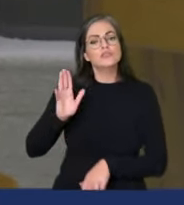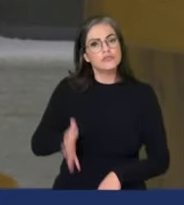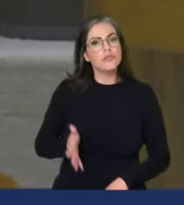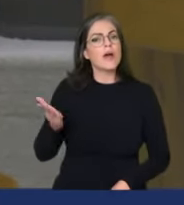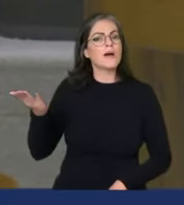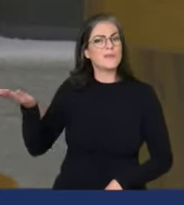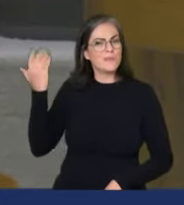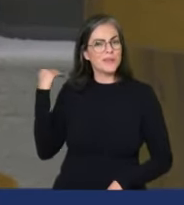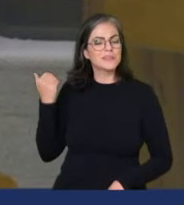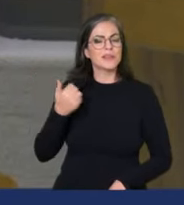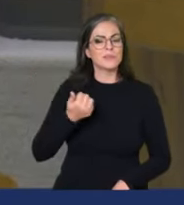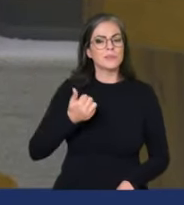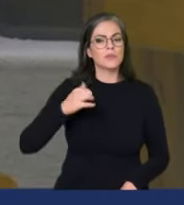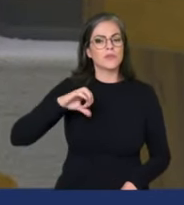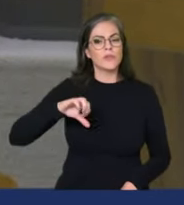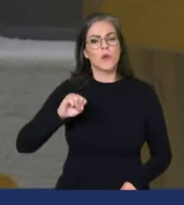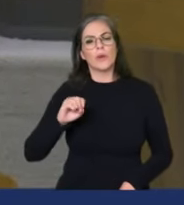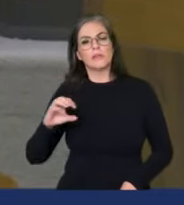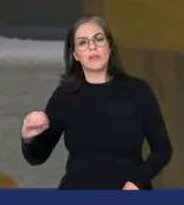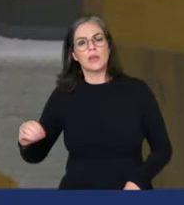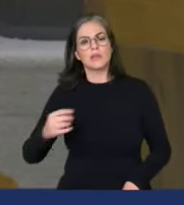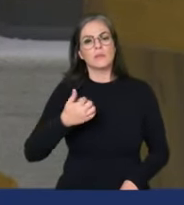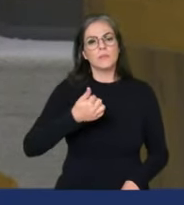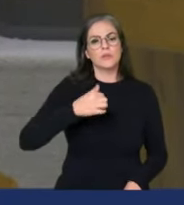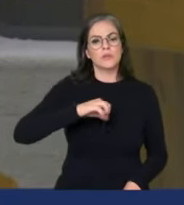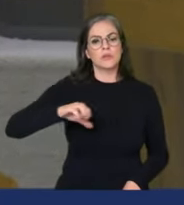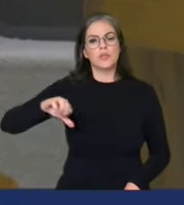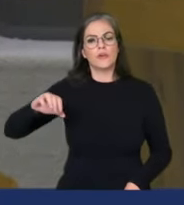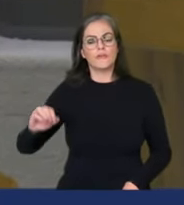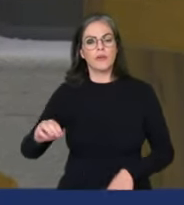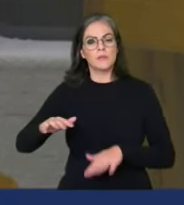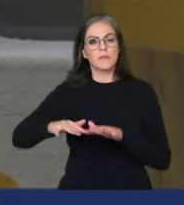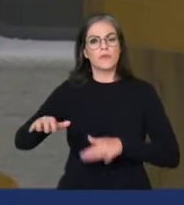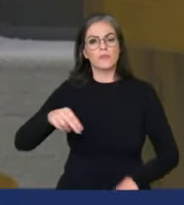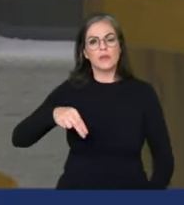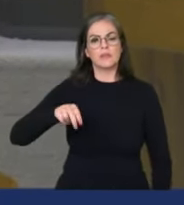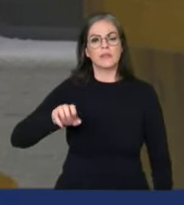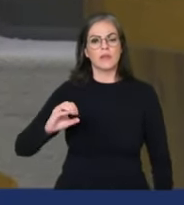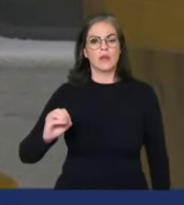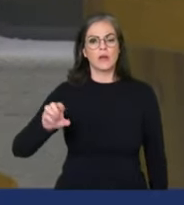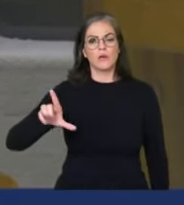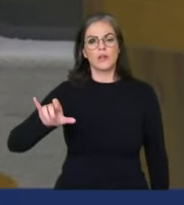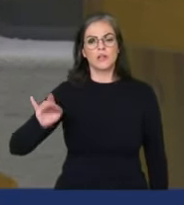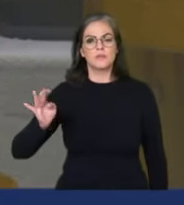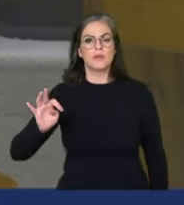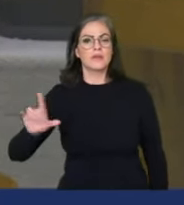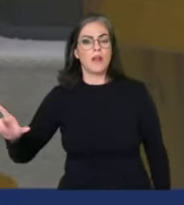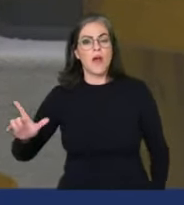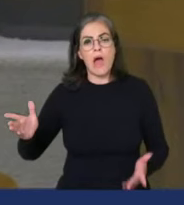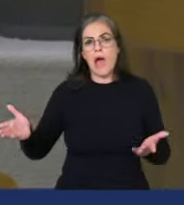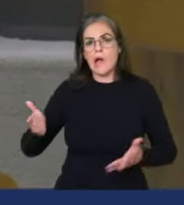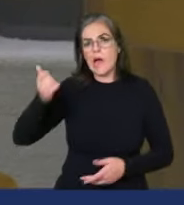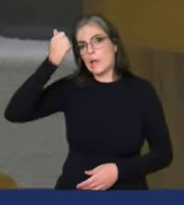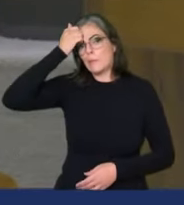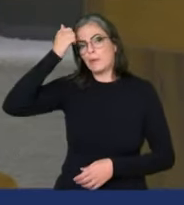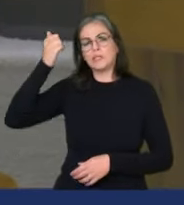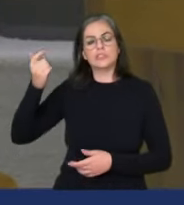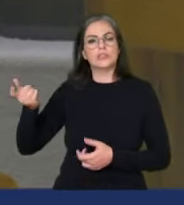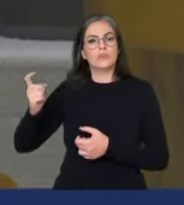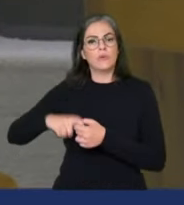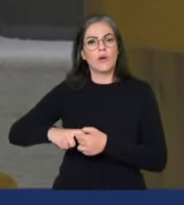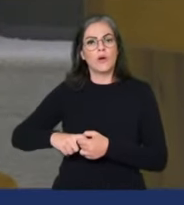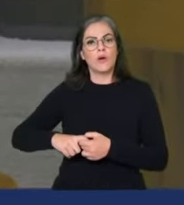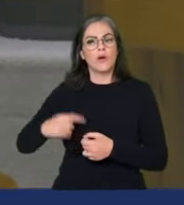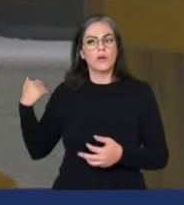no início dos anos 90, no movimento neoliberal, estão voltando atrás. Nos últimos anos, foram mais de 1.000